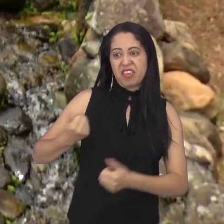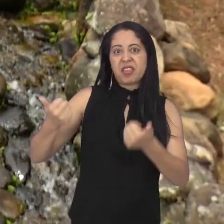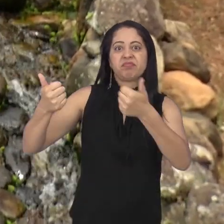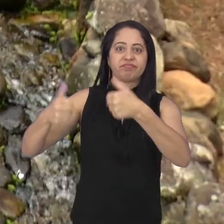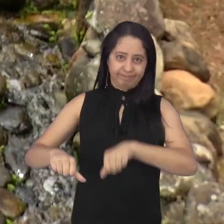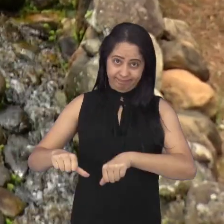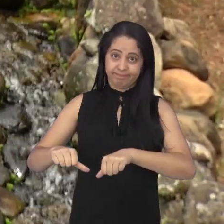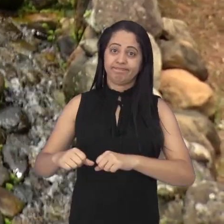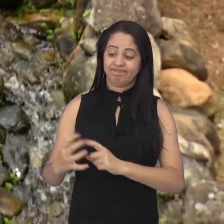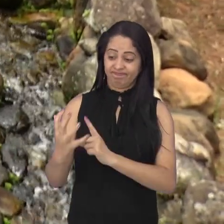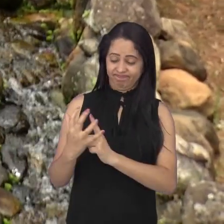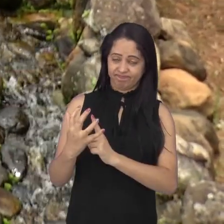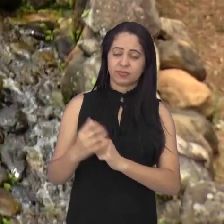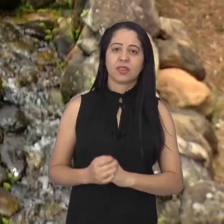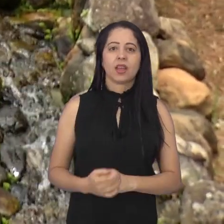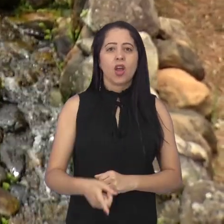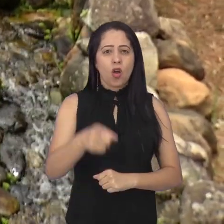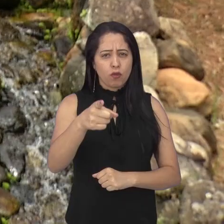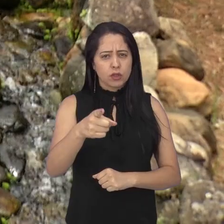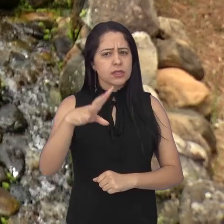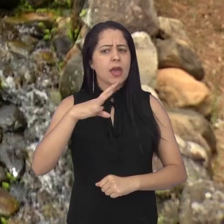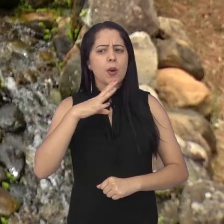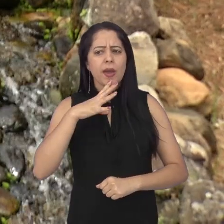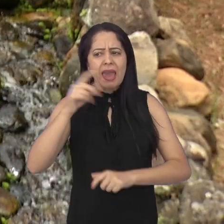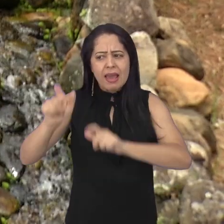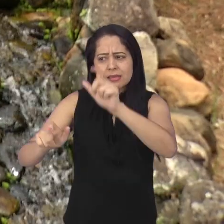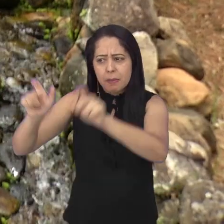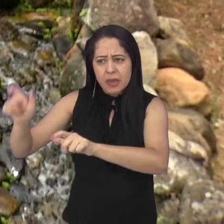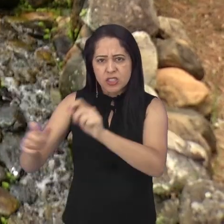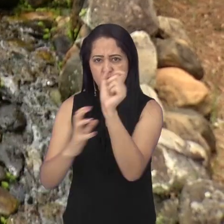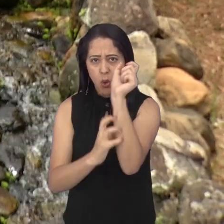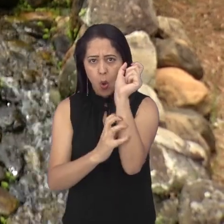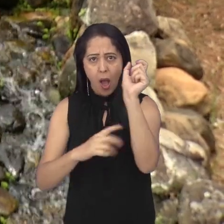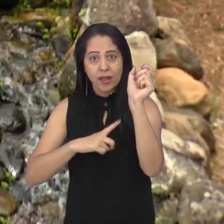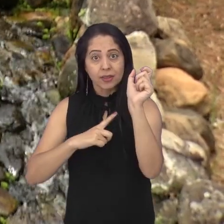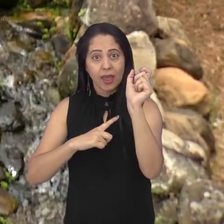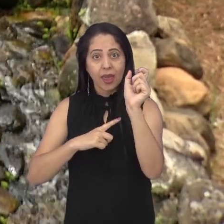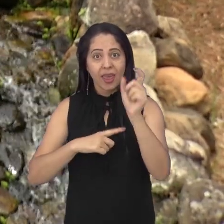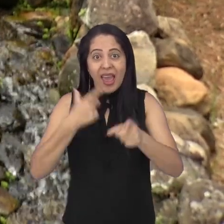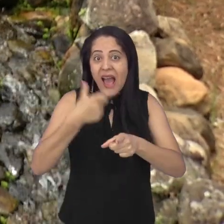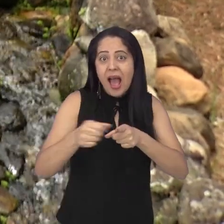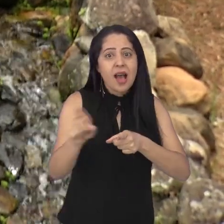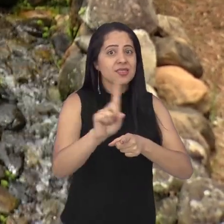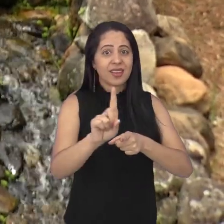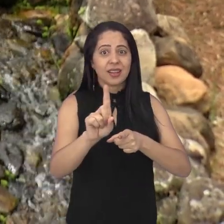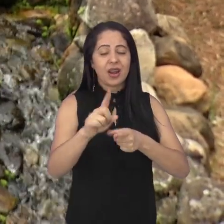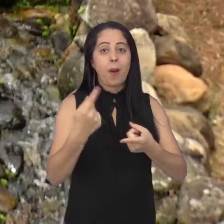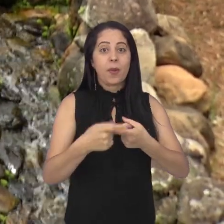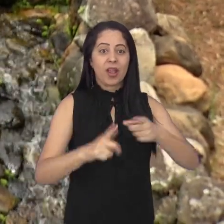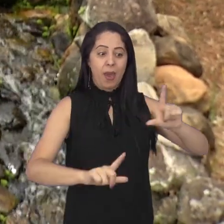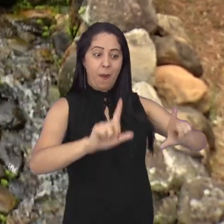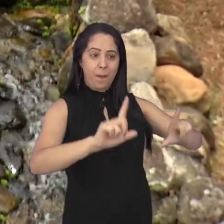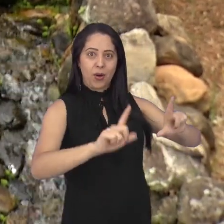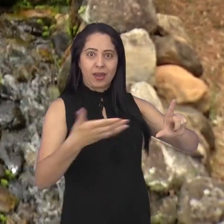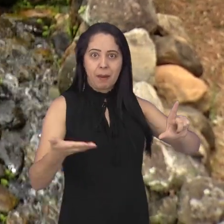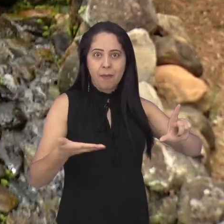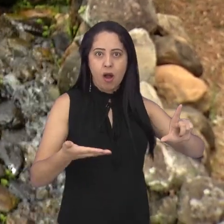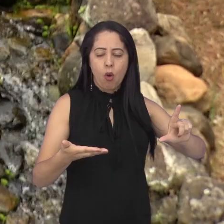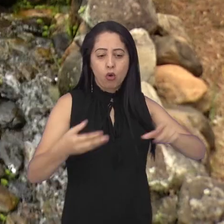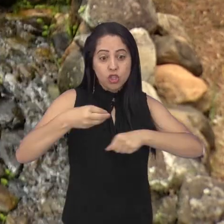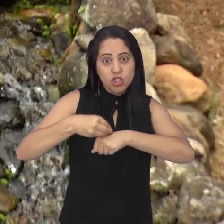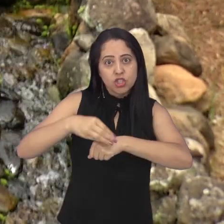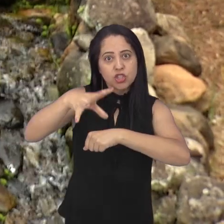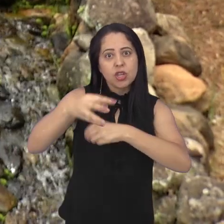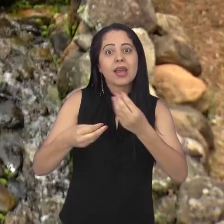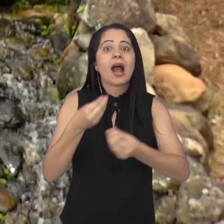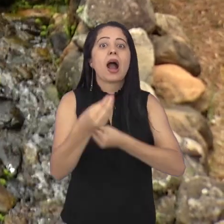vida. Se você faz parte desse grupo ou conhece alguém, fica com a gente! No De Bem com Você de hoje, você vai receber